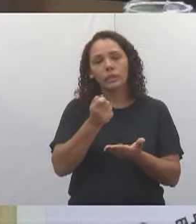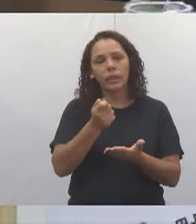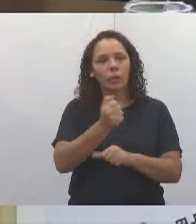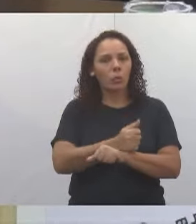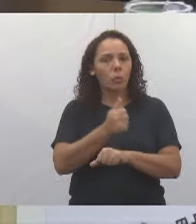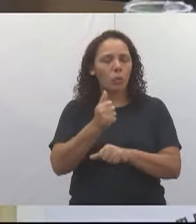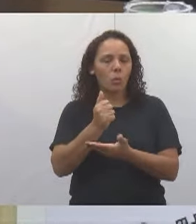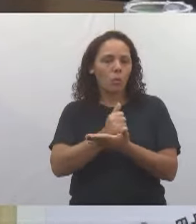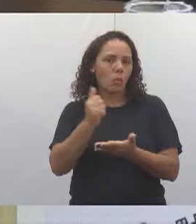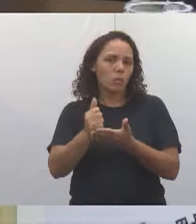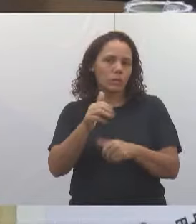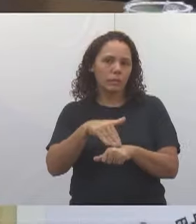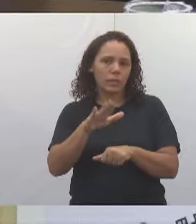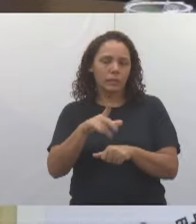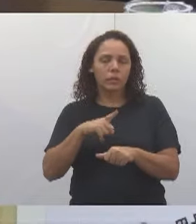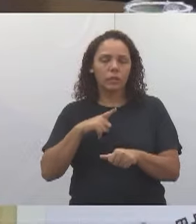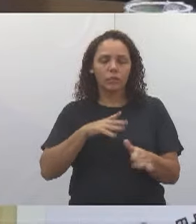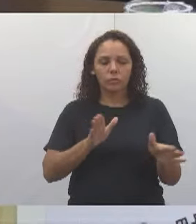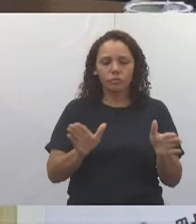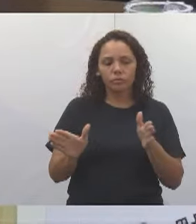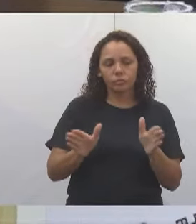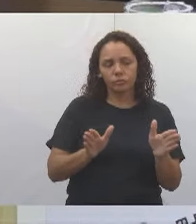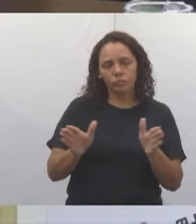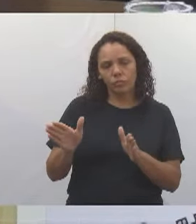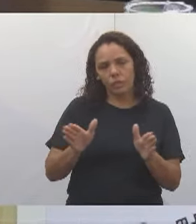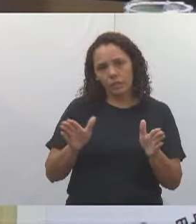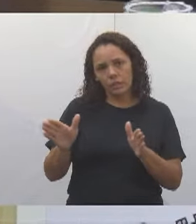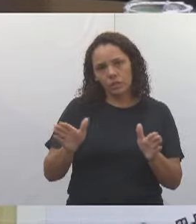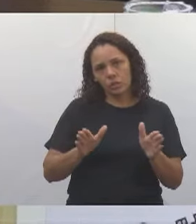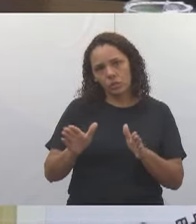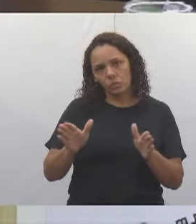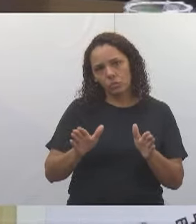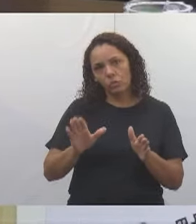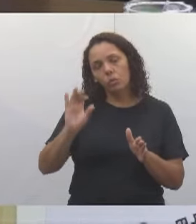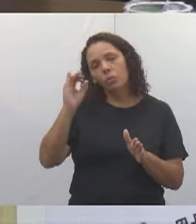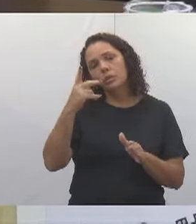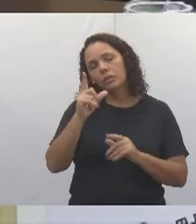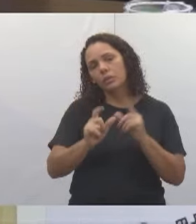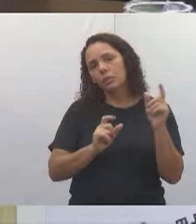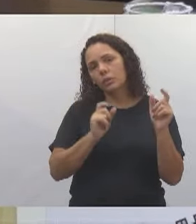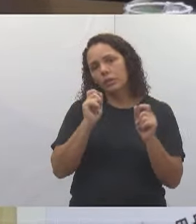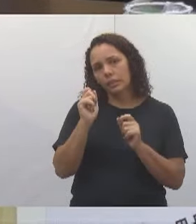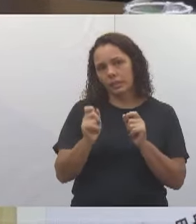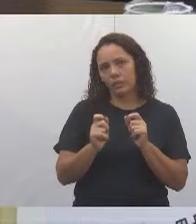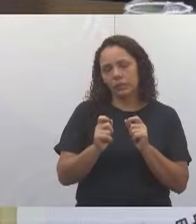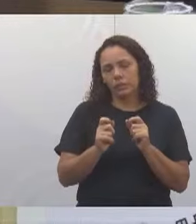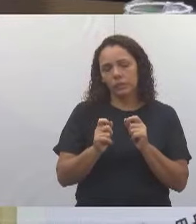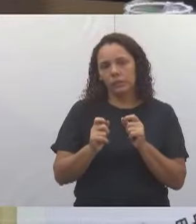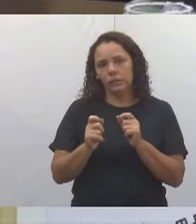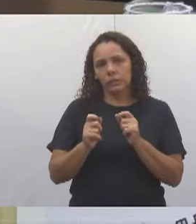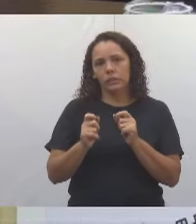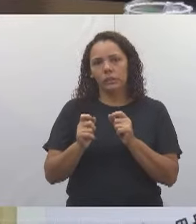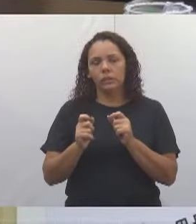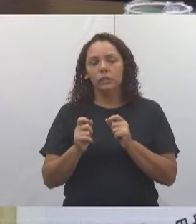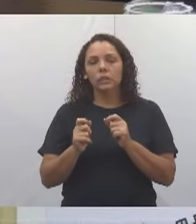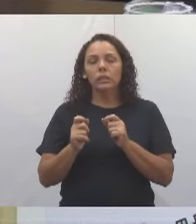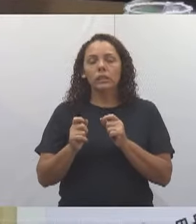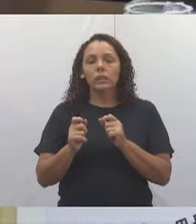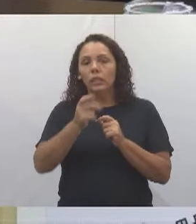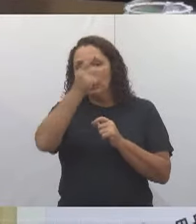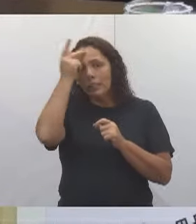Então, houve um período que o que ocorreu foi os nossos